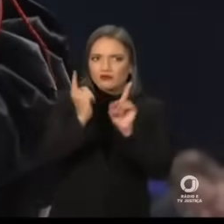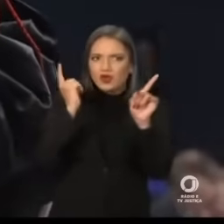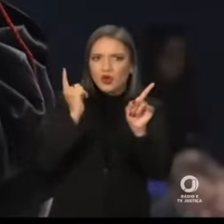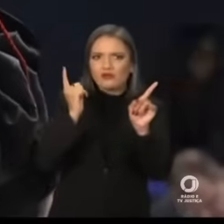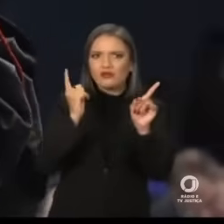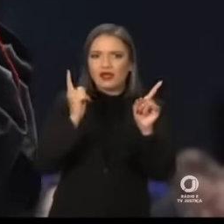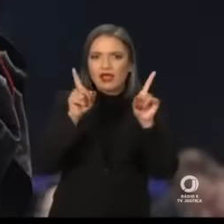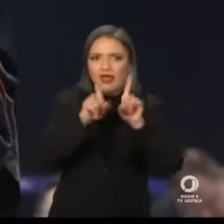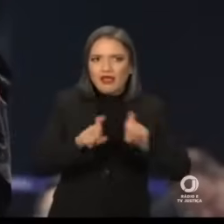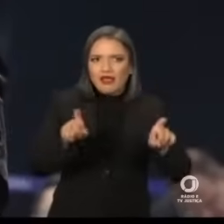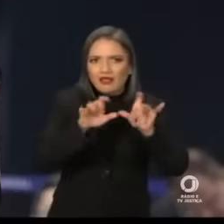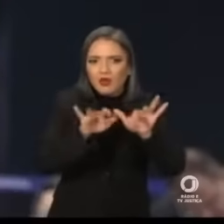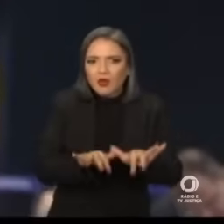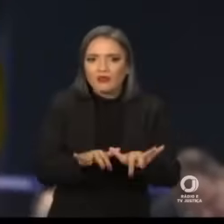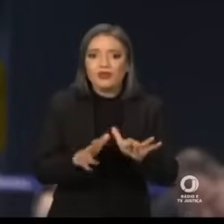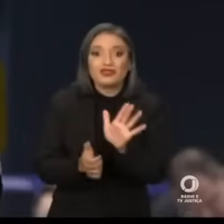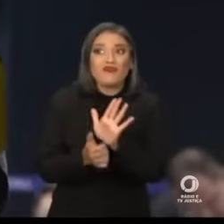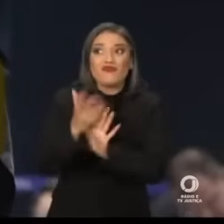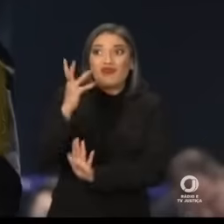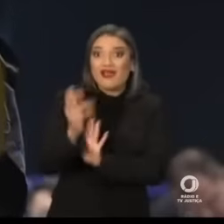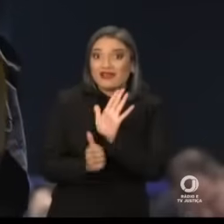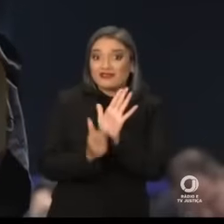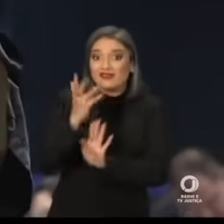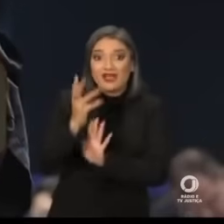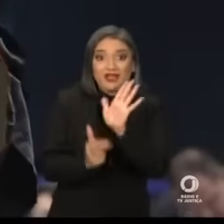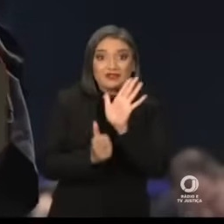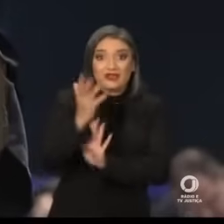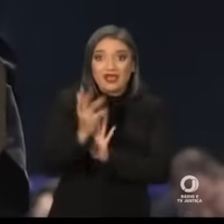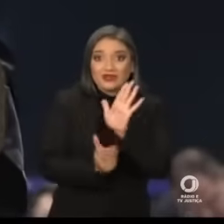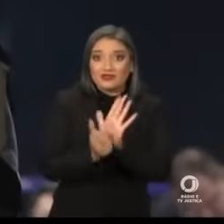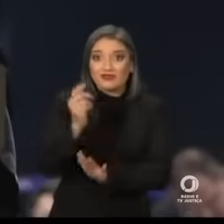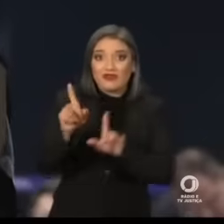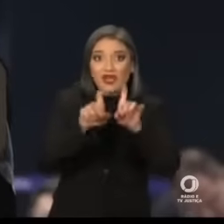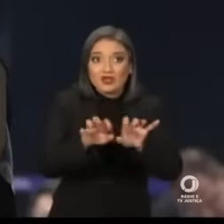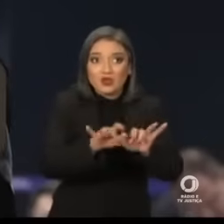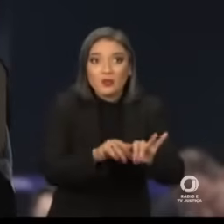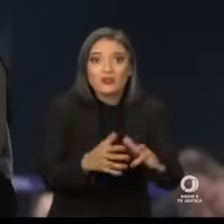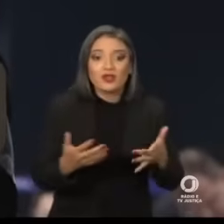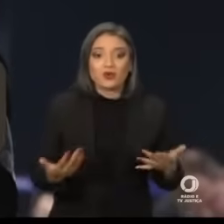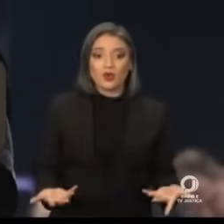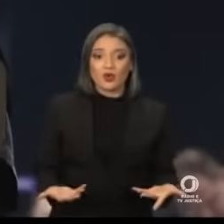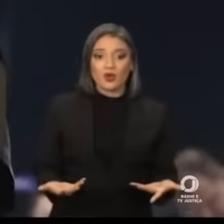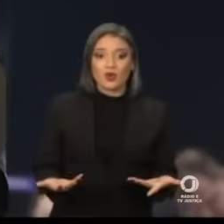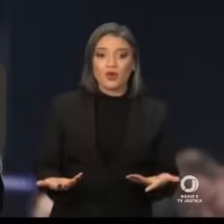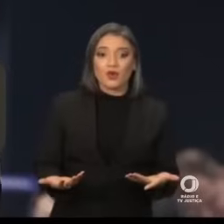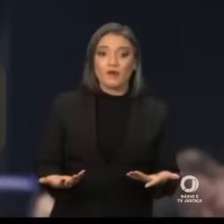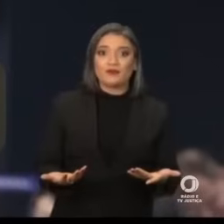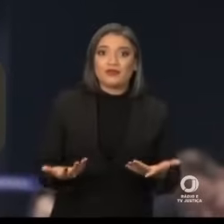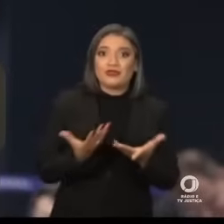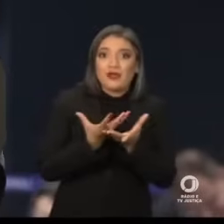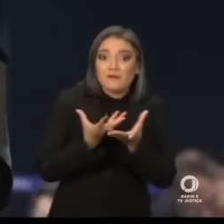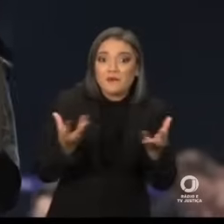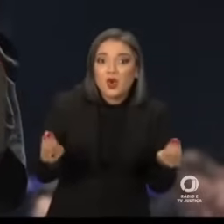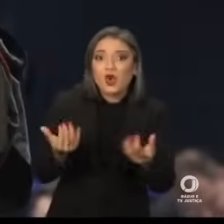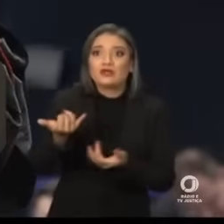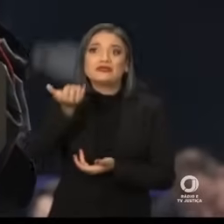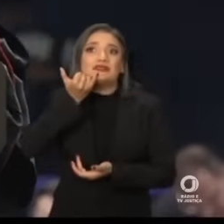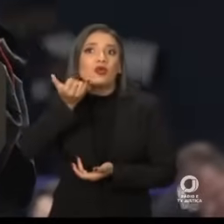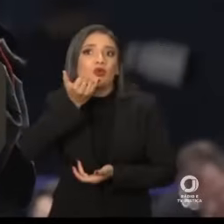São dezenas e dezenas e dezenas de computadores. São dezenas e dezenas e dezenas de